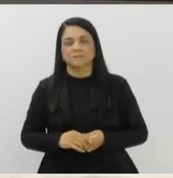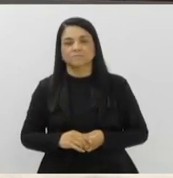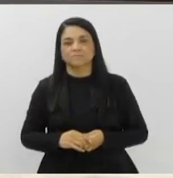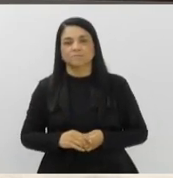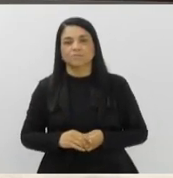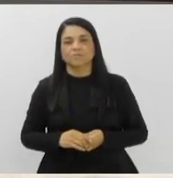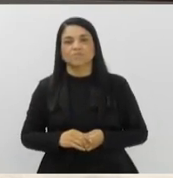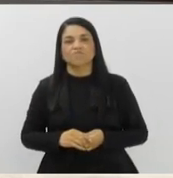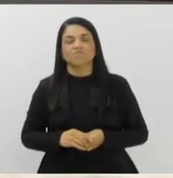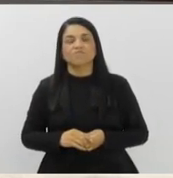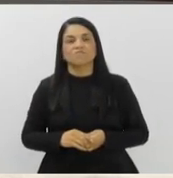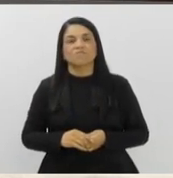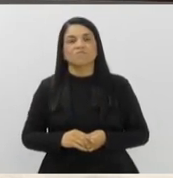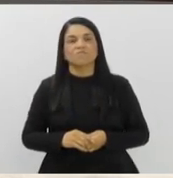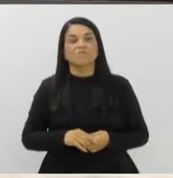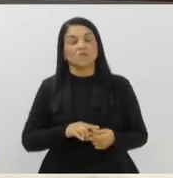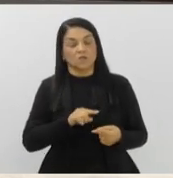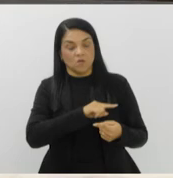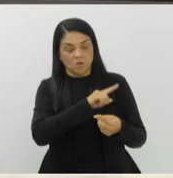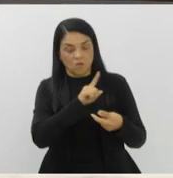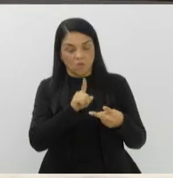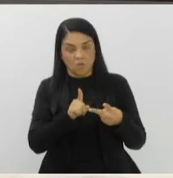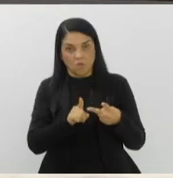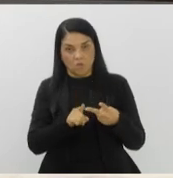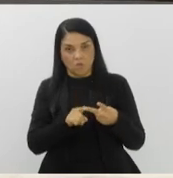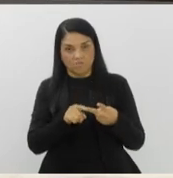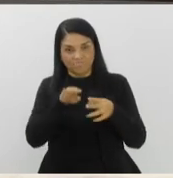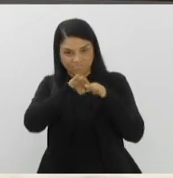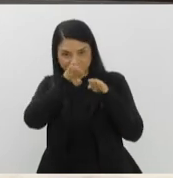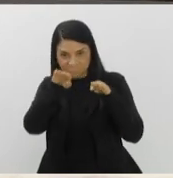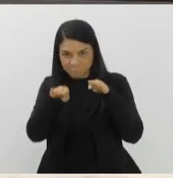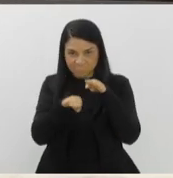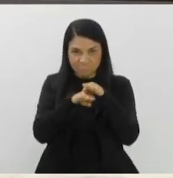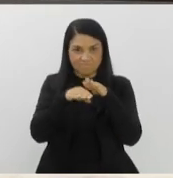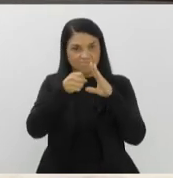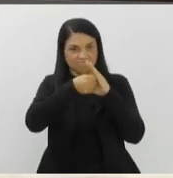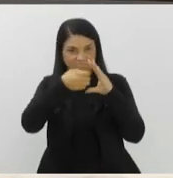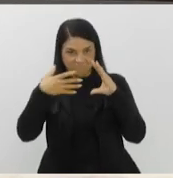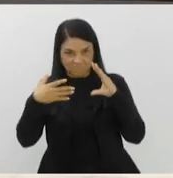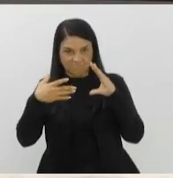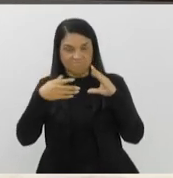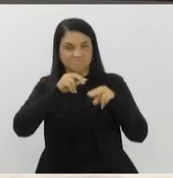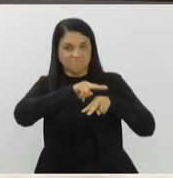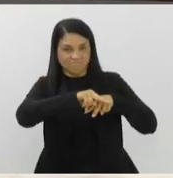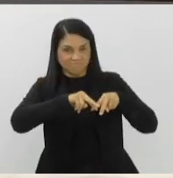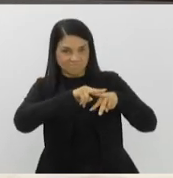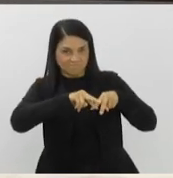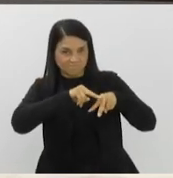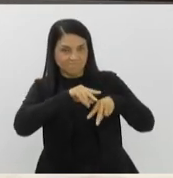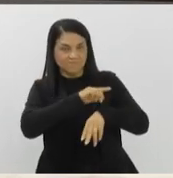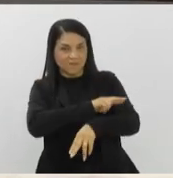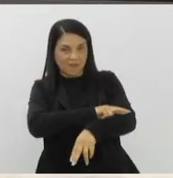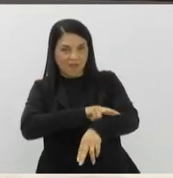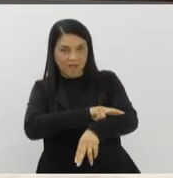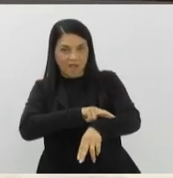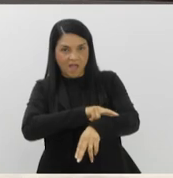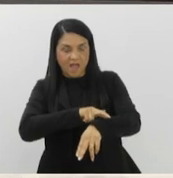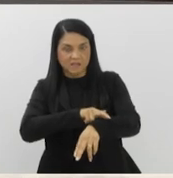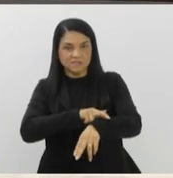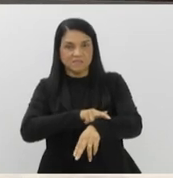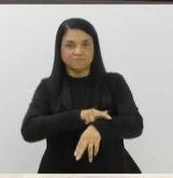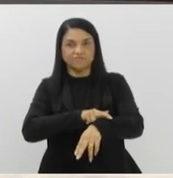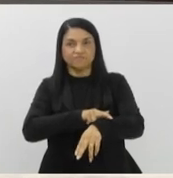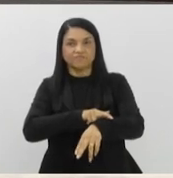Outro traço decorrente da desigualdade de gênero e raça é o cenário